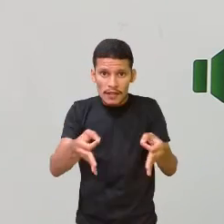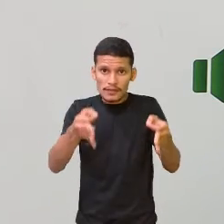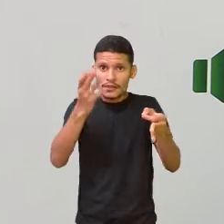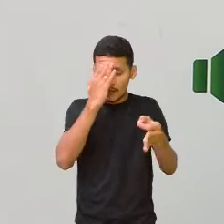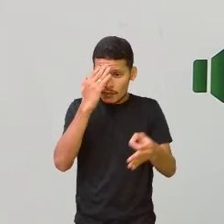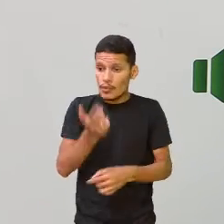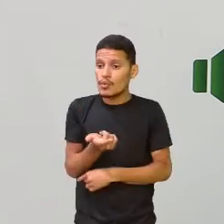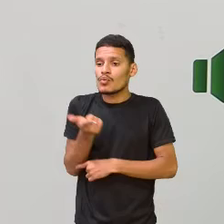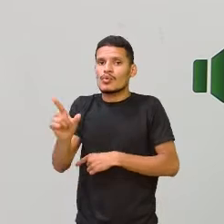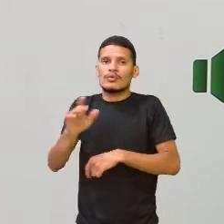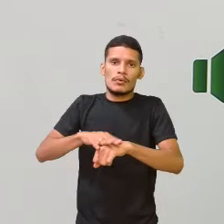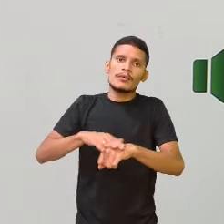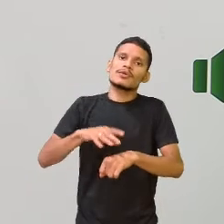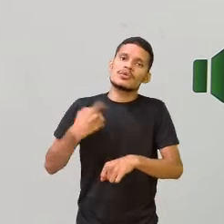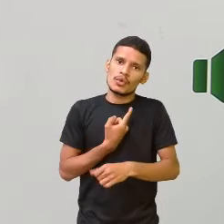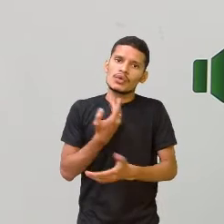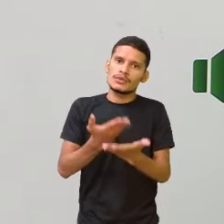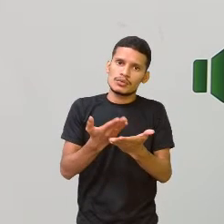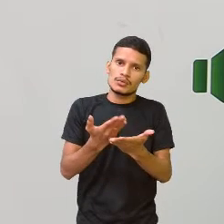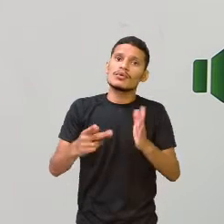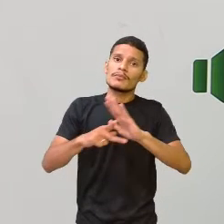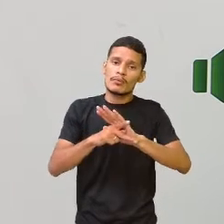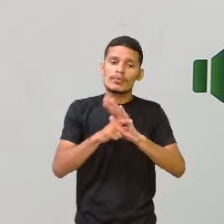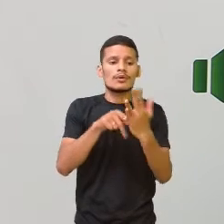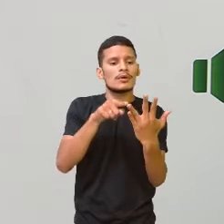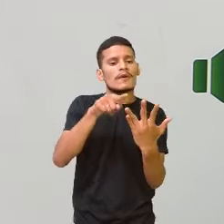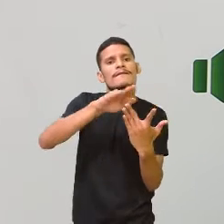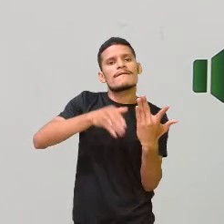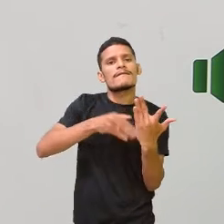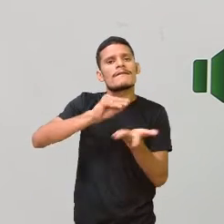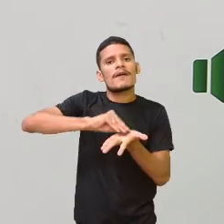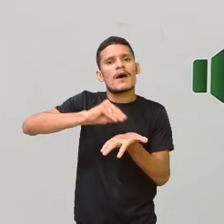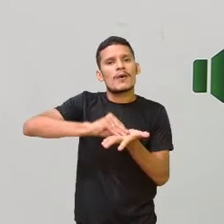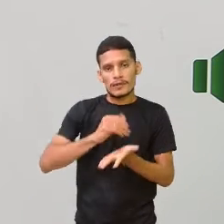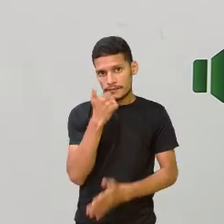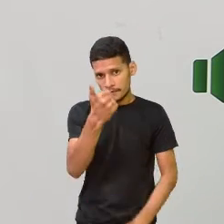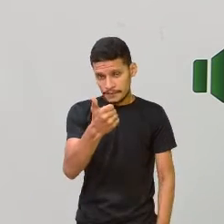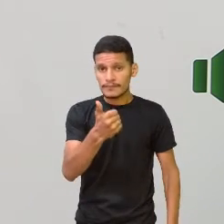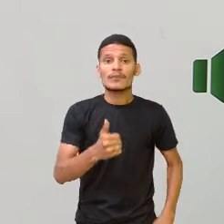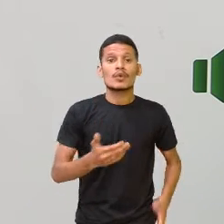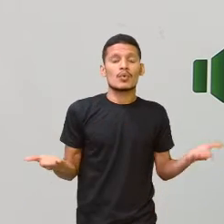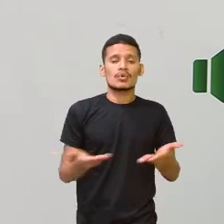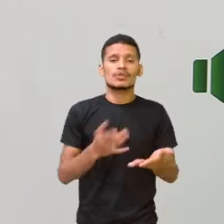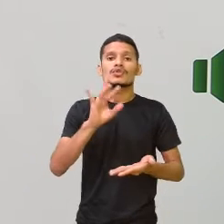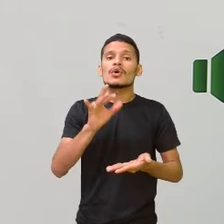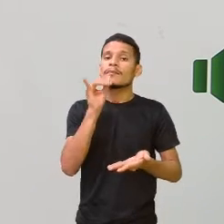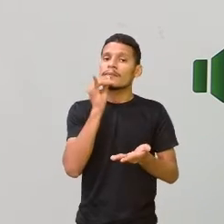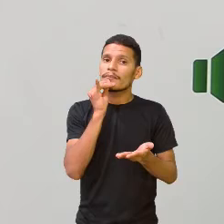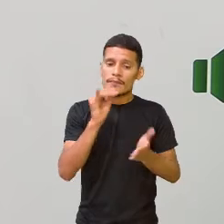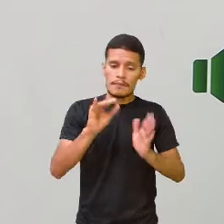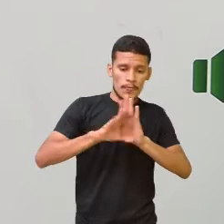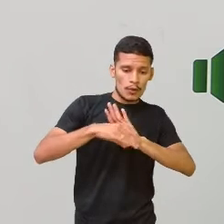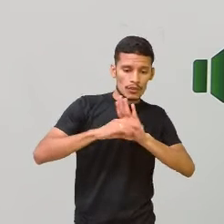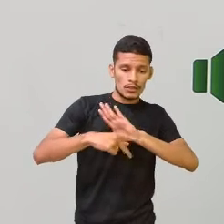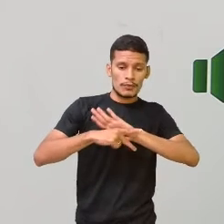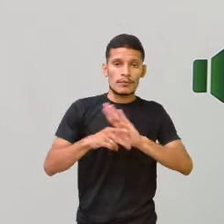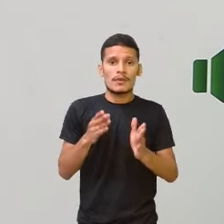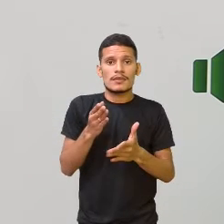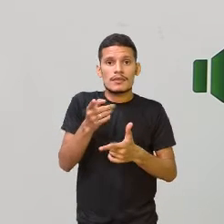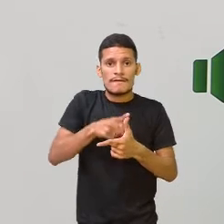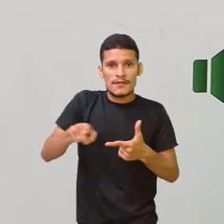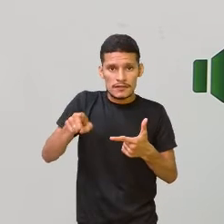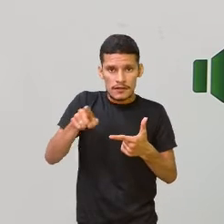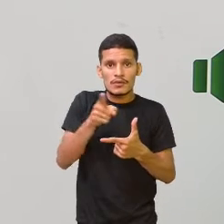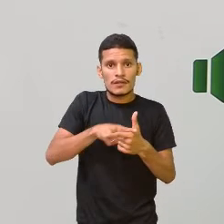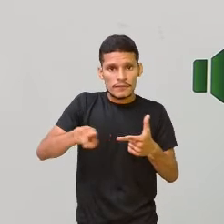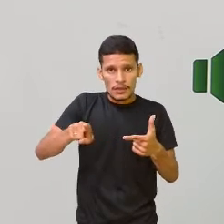a gente trabalha a divisão com sobras, com resto. Hoje a gente vai trabalhar os conceitos de divisão e, claro,